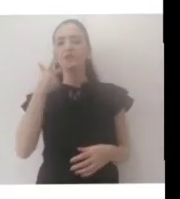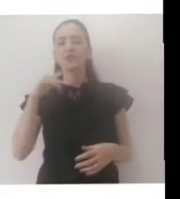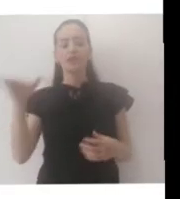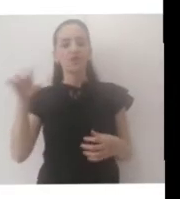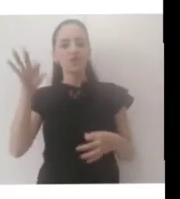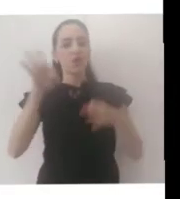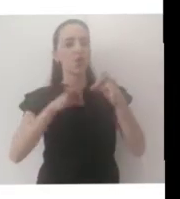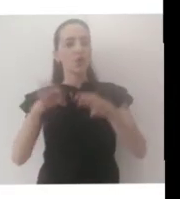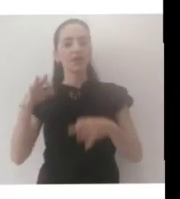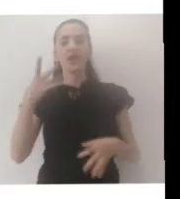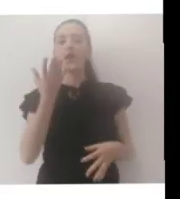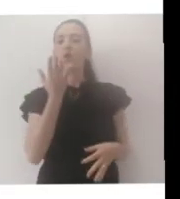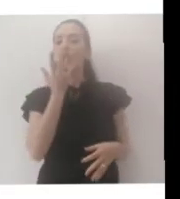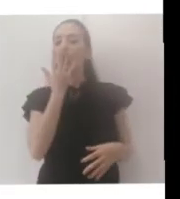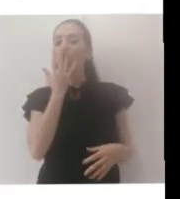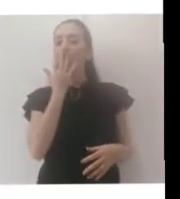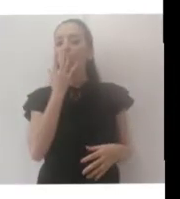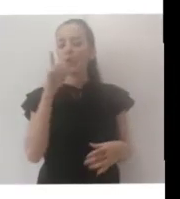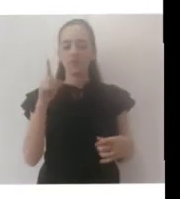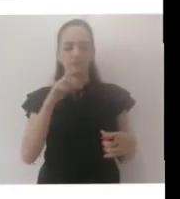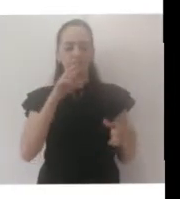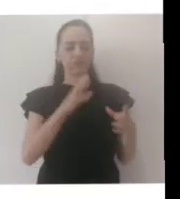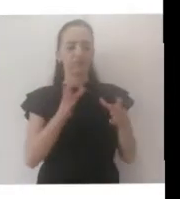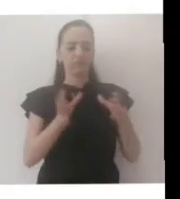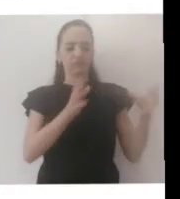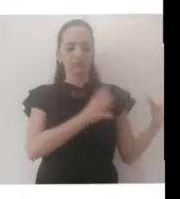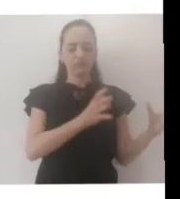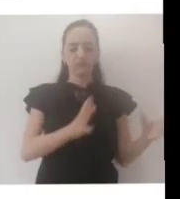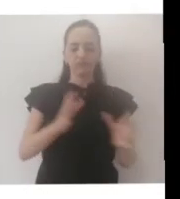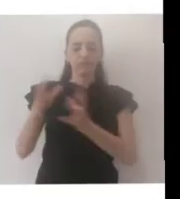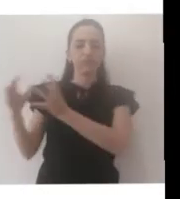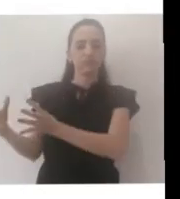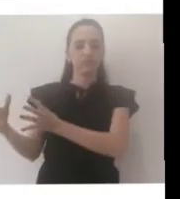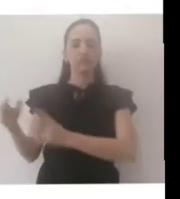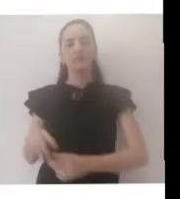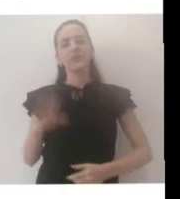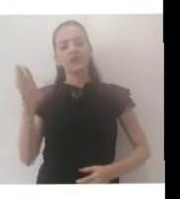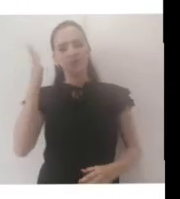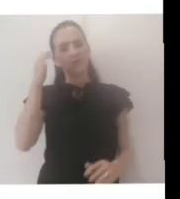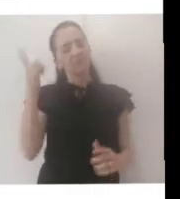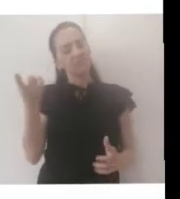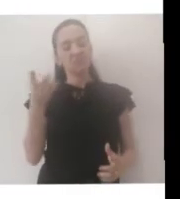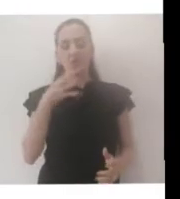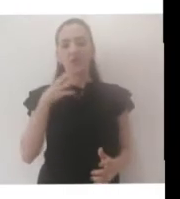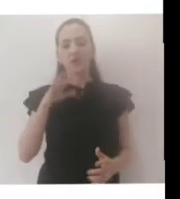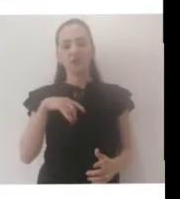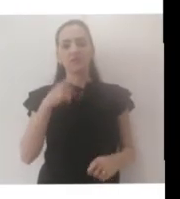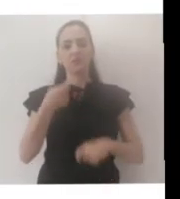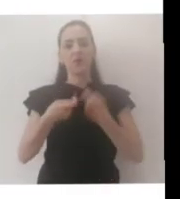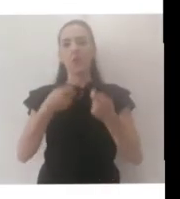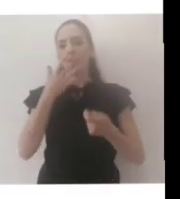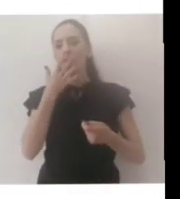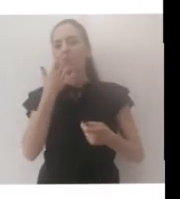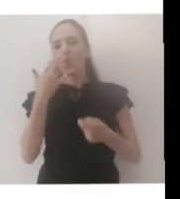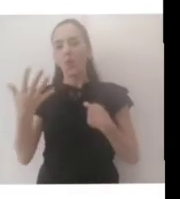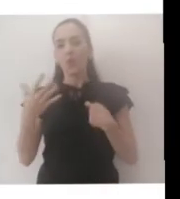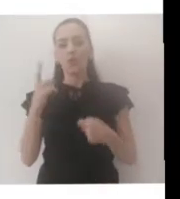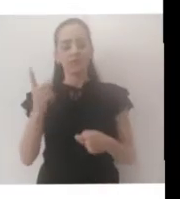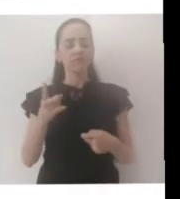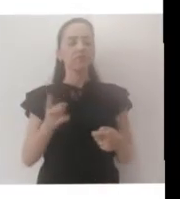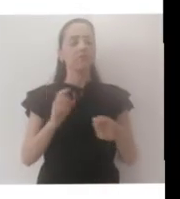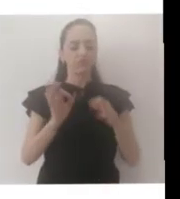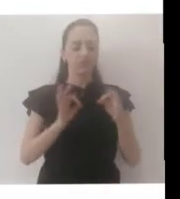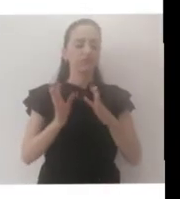por cor. Na abstração empírica, a criança vai conseguir separar se ela já saber as cores. Mas se você disser